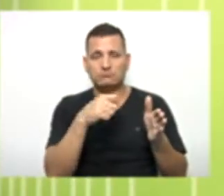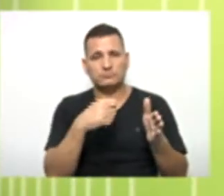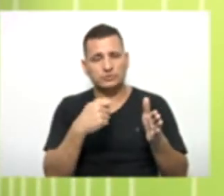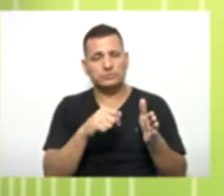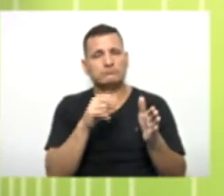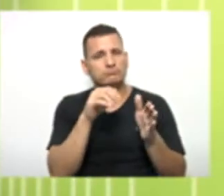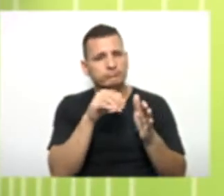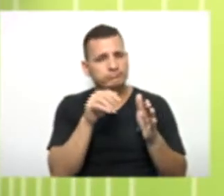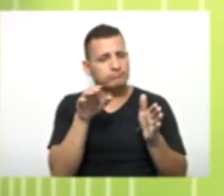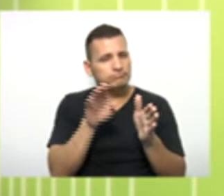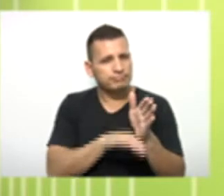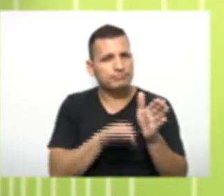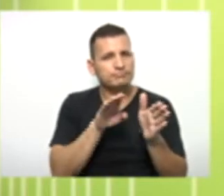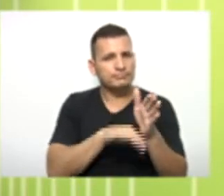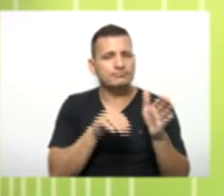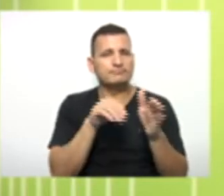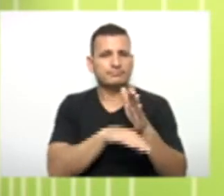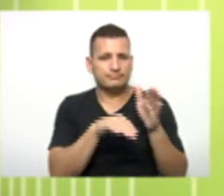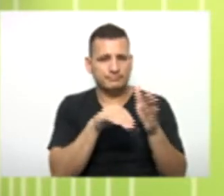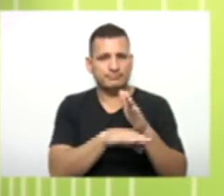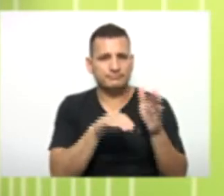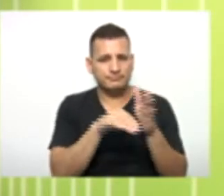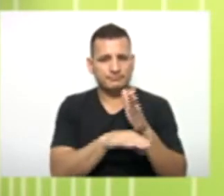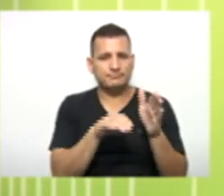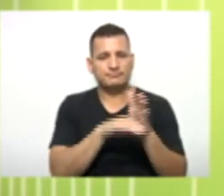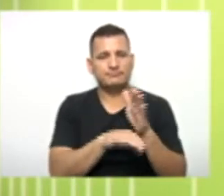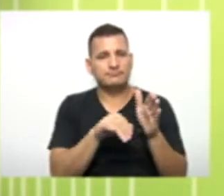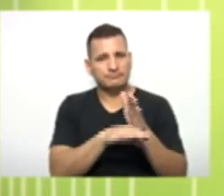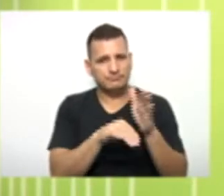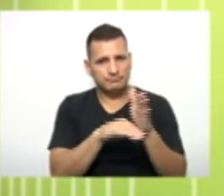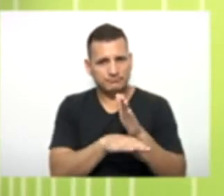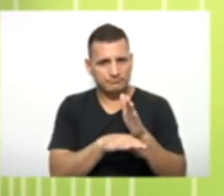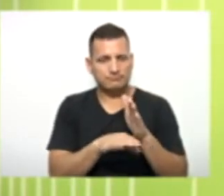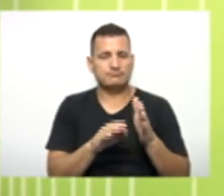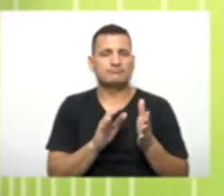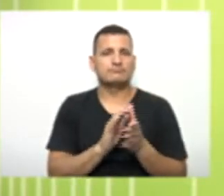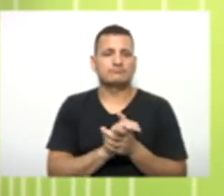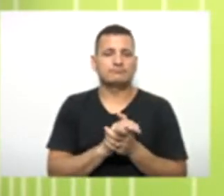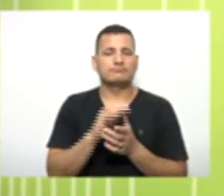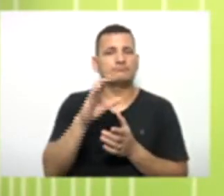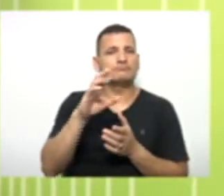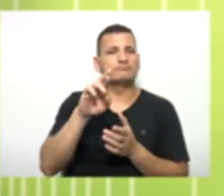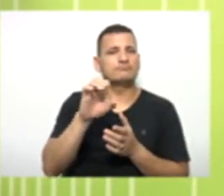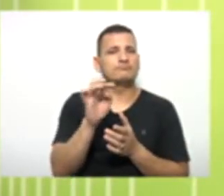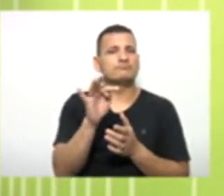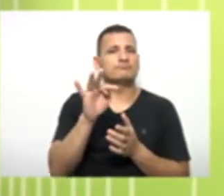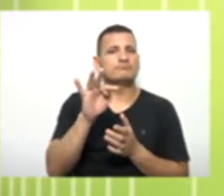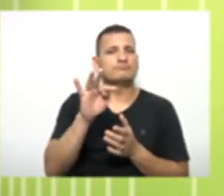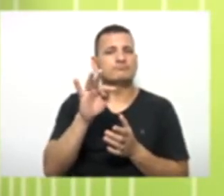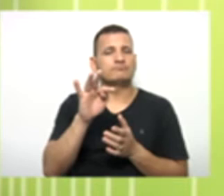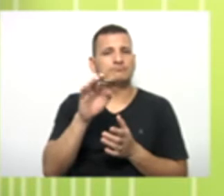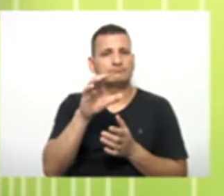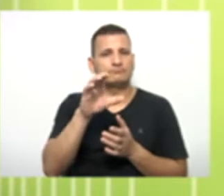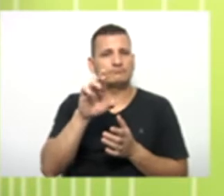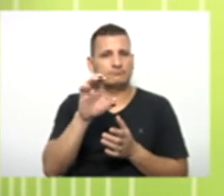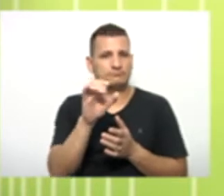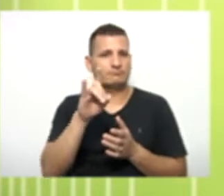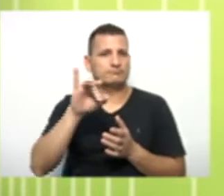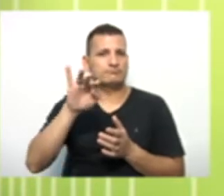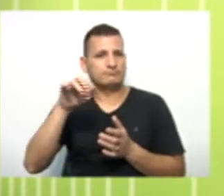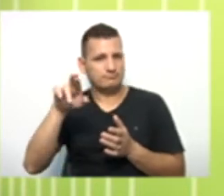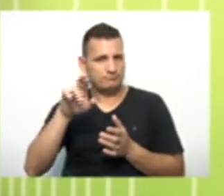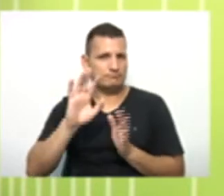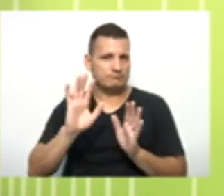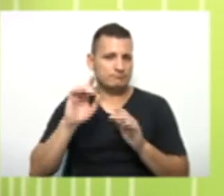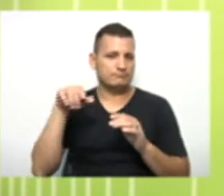debitar. Se eu quero diminuir, vai sair. Então, eu vou creditar, eu vou tirar dinheiro do caixa. Em outro